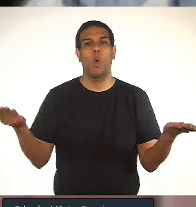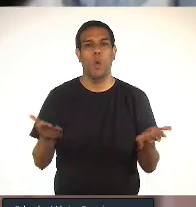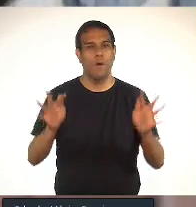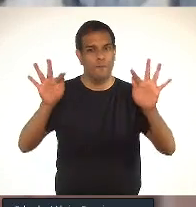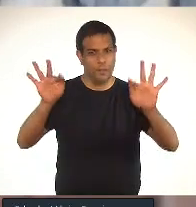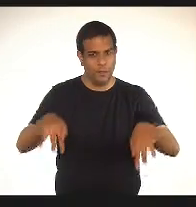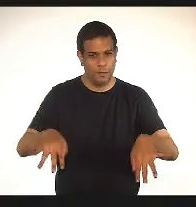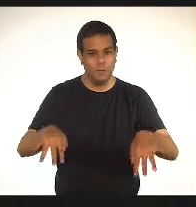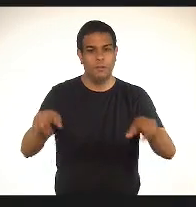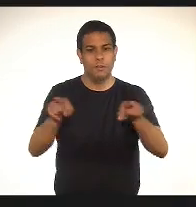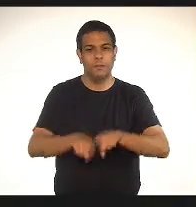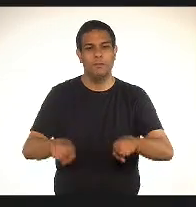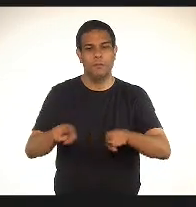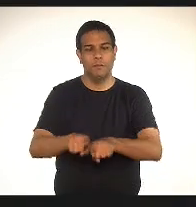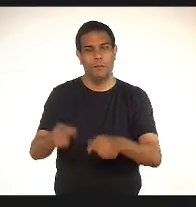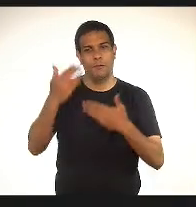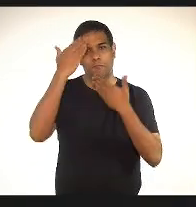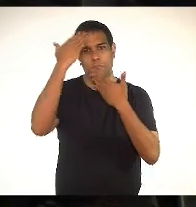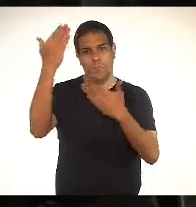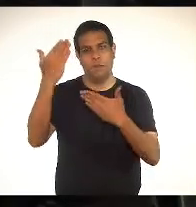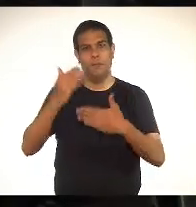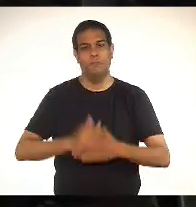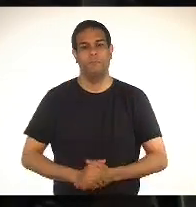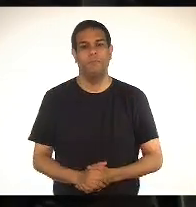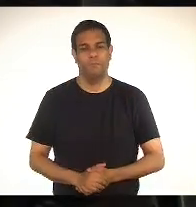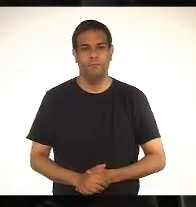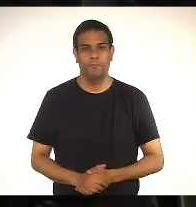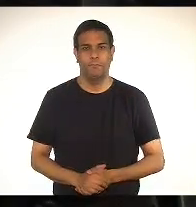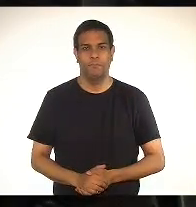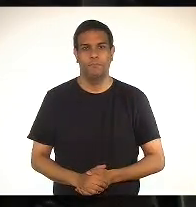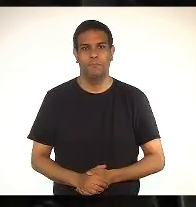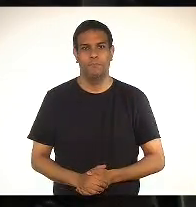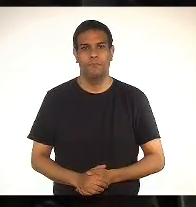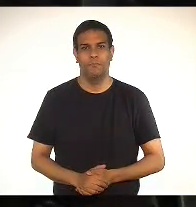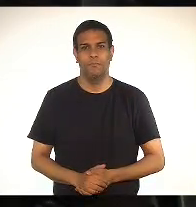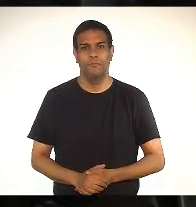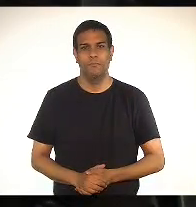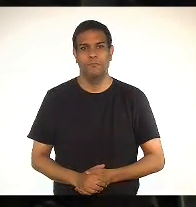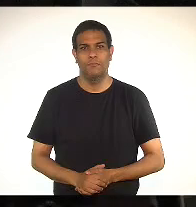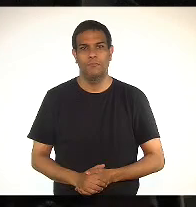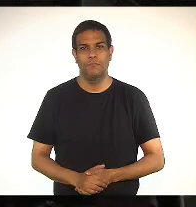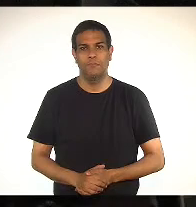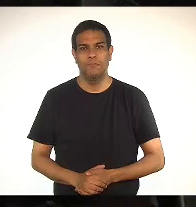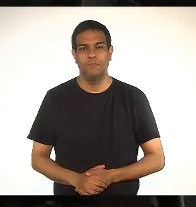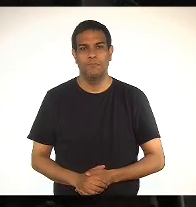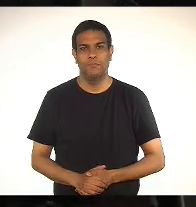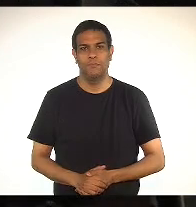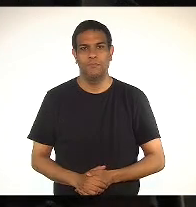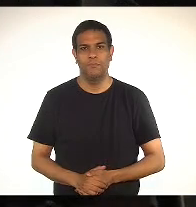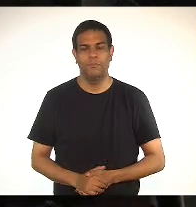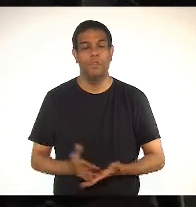final. Obrigada. Tá, Bem lembrado. Tá ok, então,